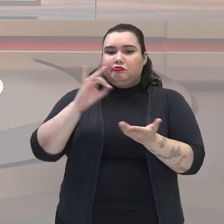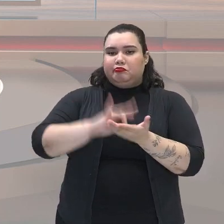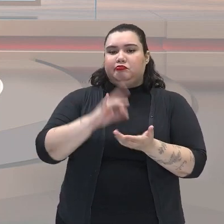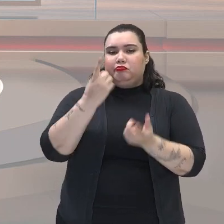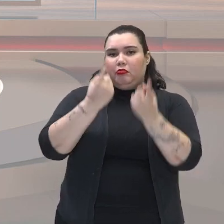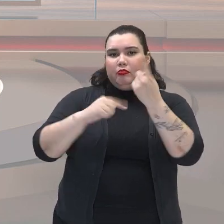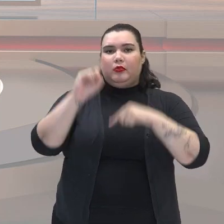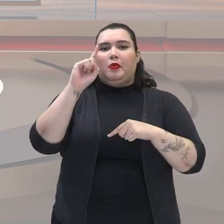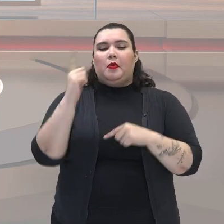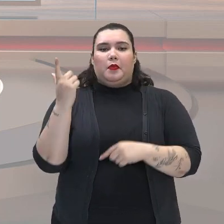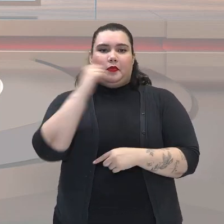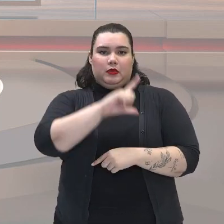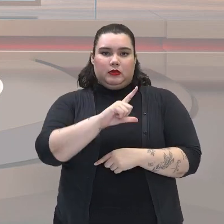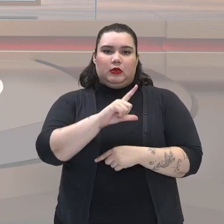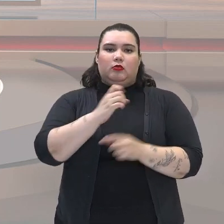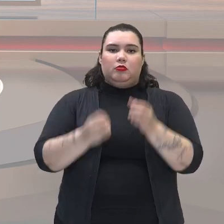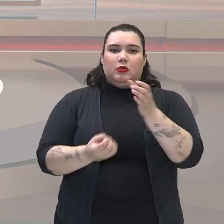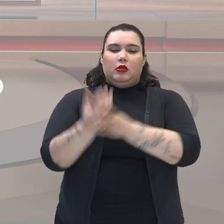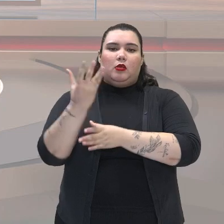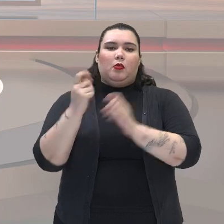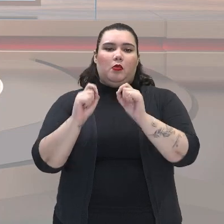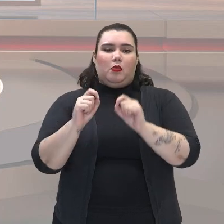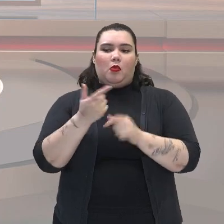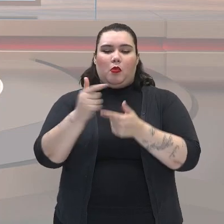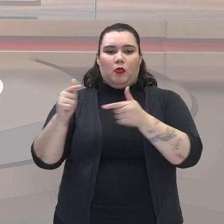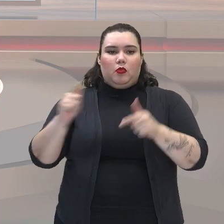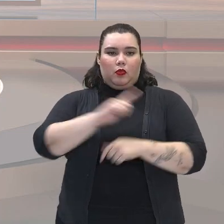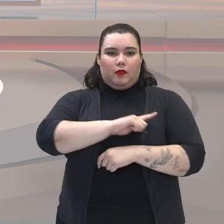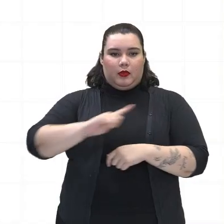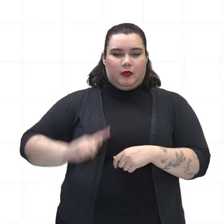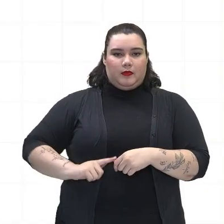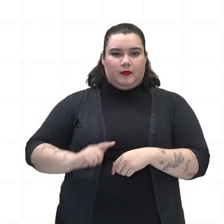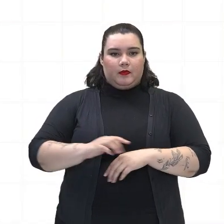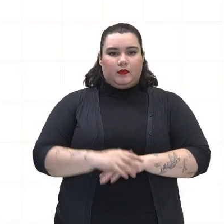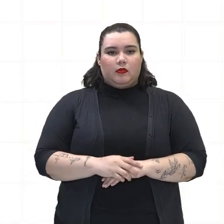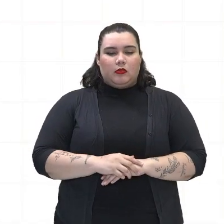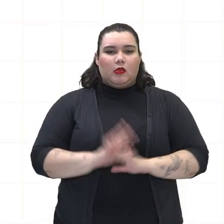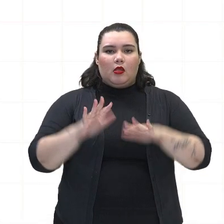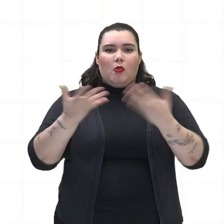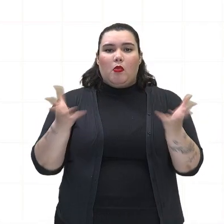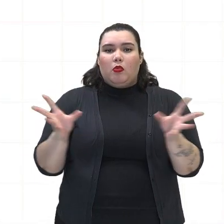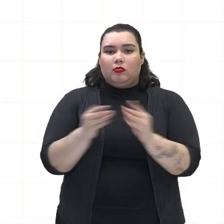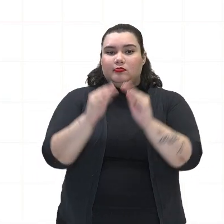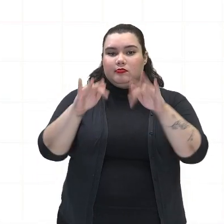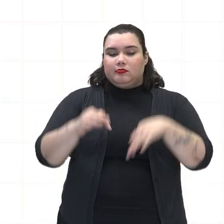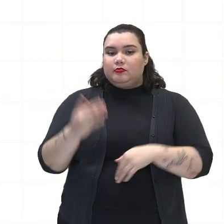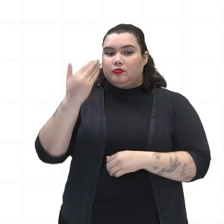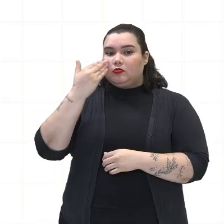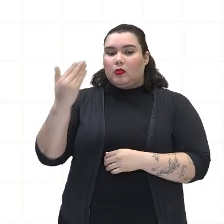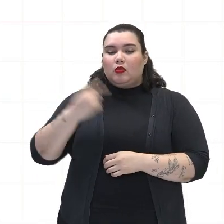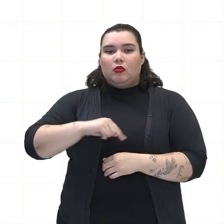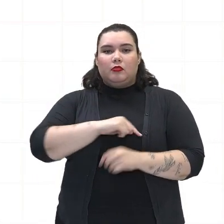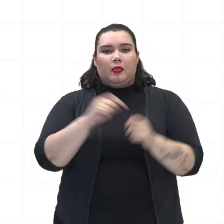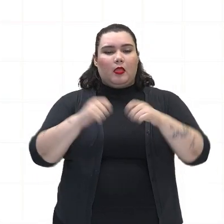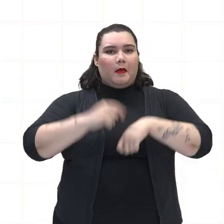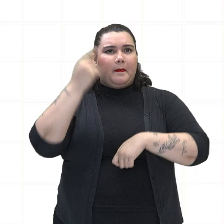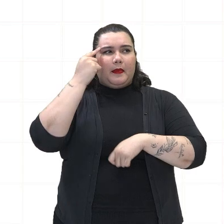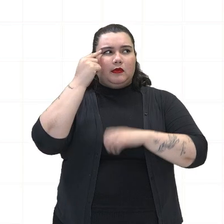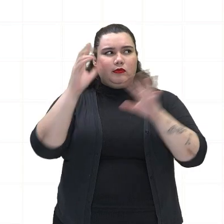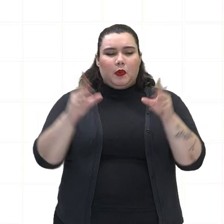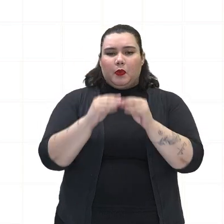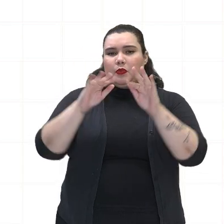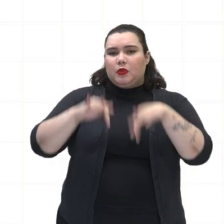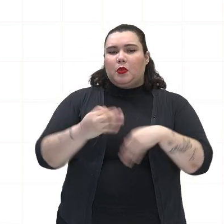sucesso em superar e criar seus sistemas de autogoverno. Conclusão, o que nós podemos começar a pensar numa